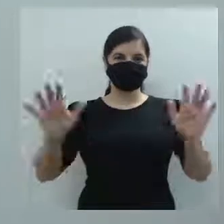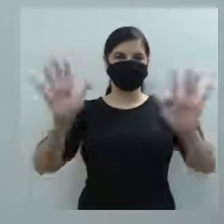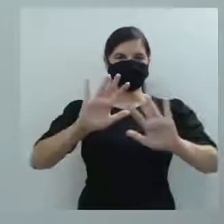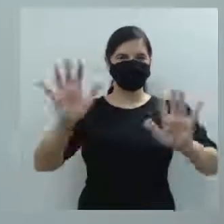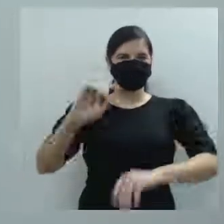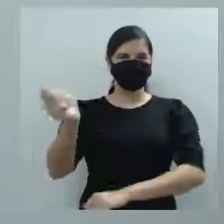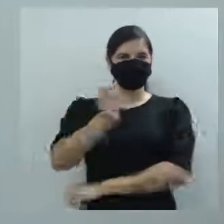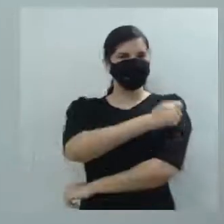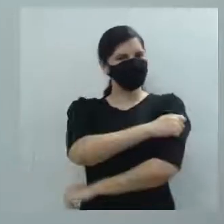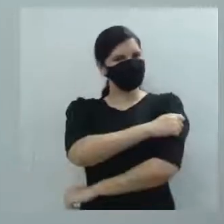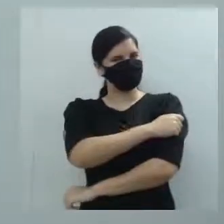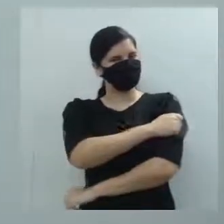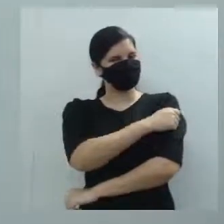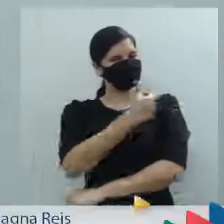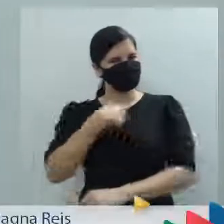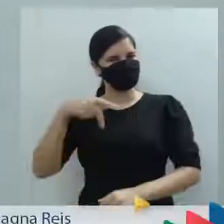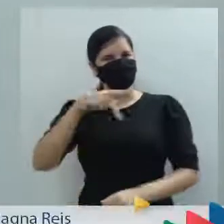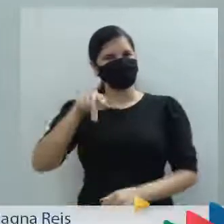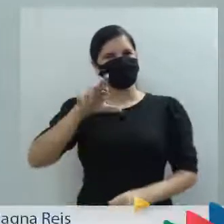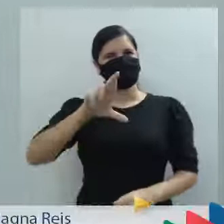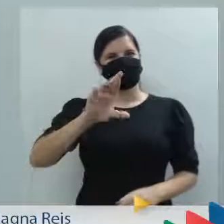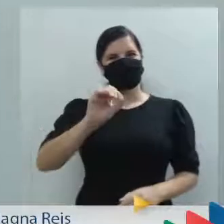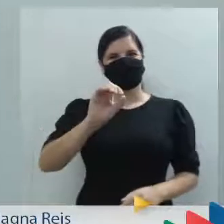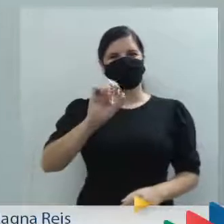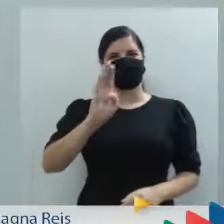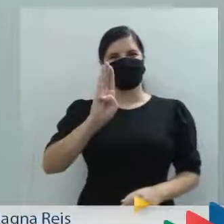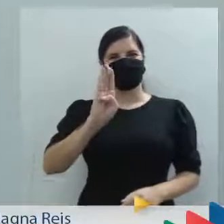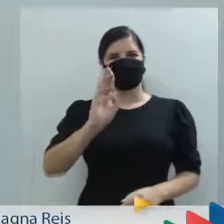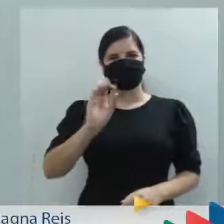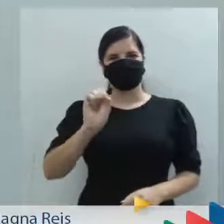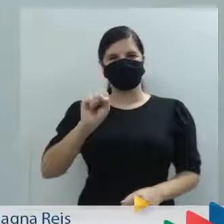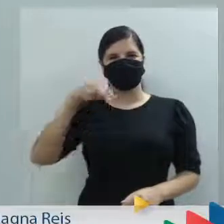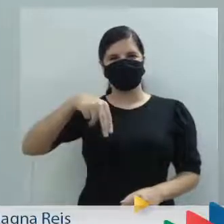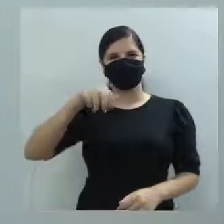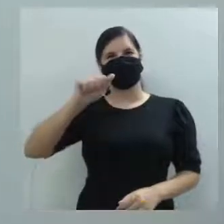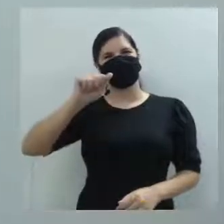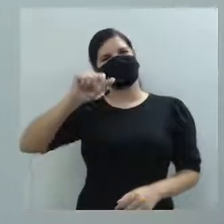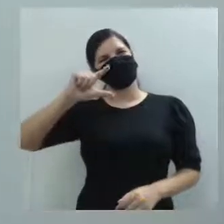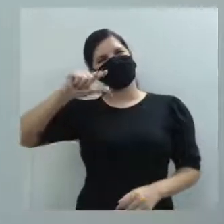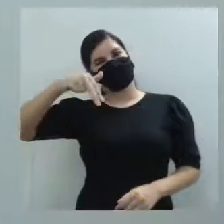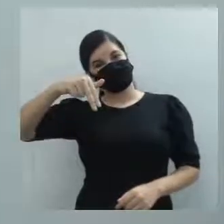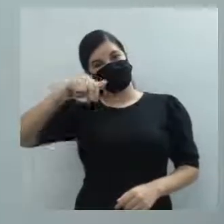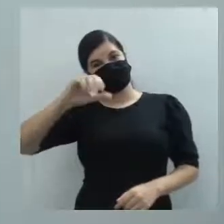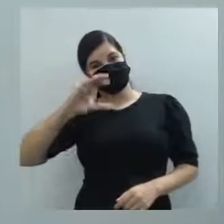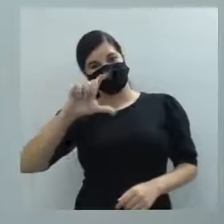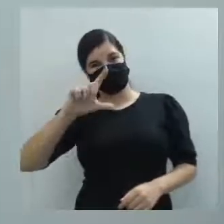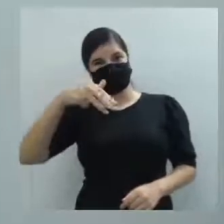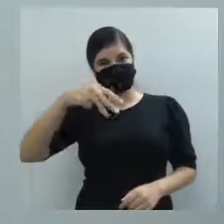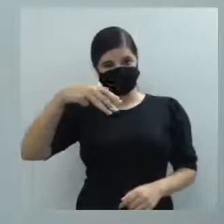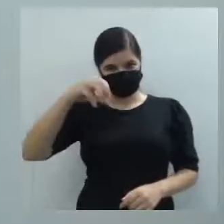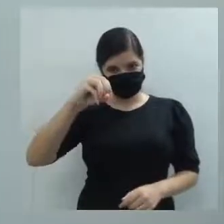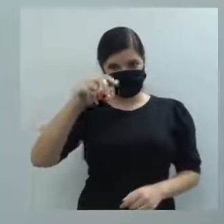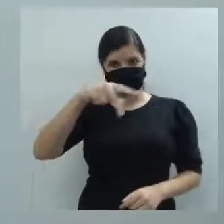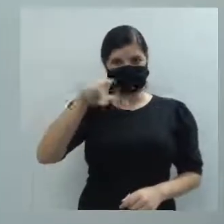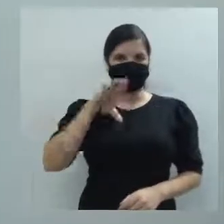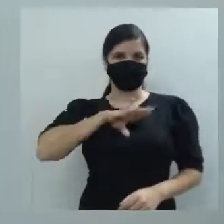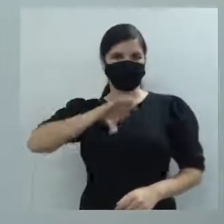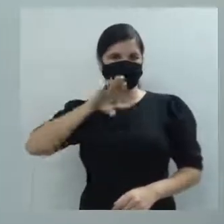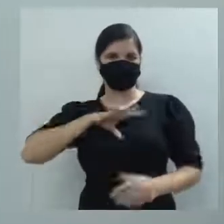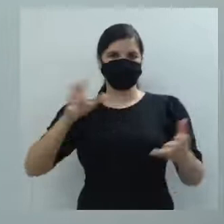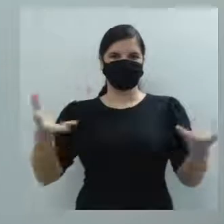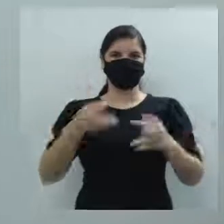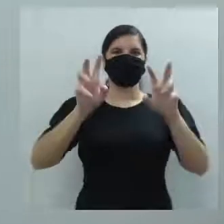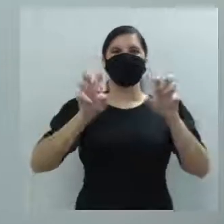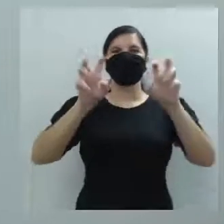Olá, estudantes! Eu sou o professor Robson Anselmo Tavares, professor de língua portuguesa, e hoje temos um